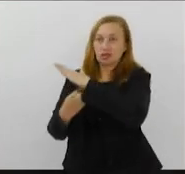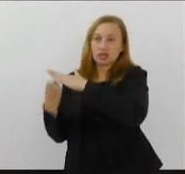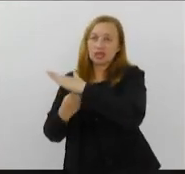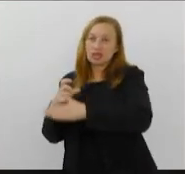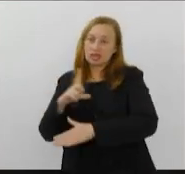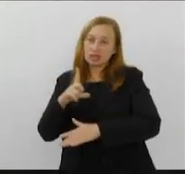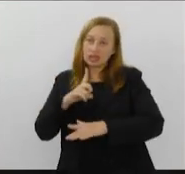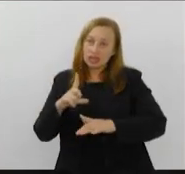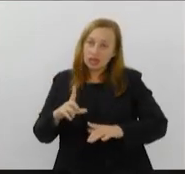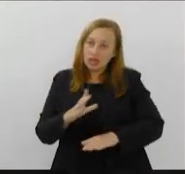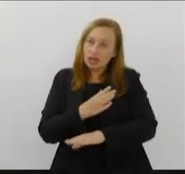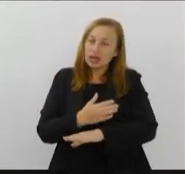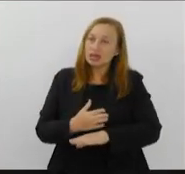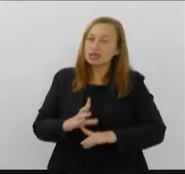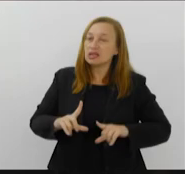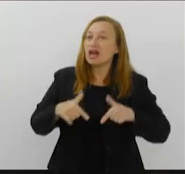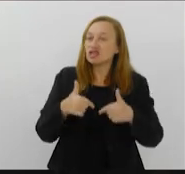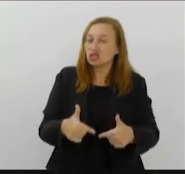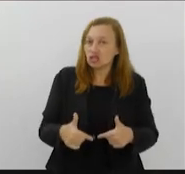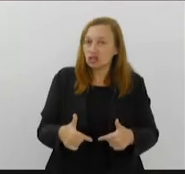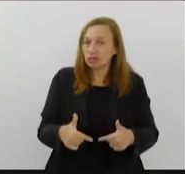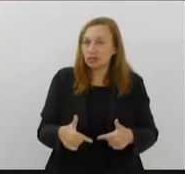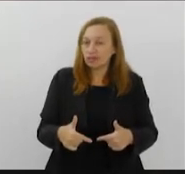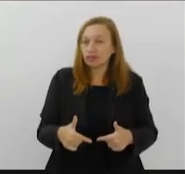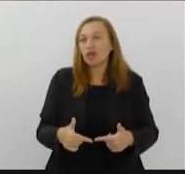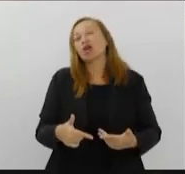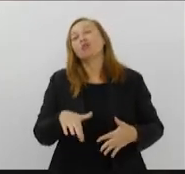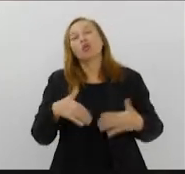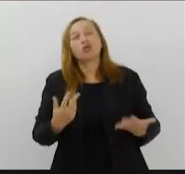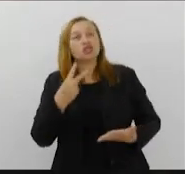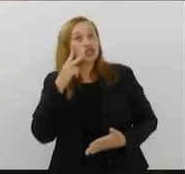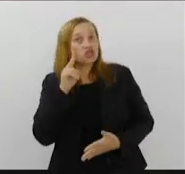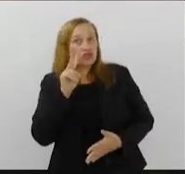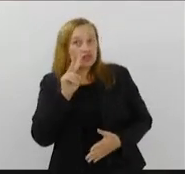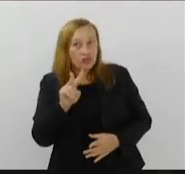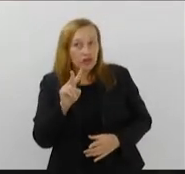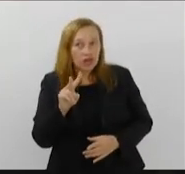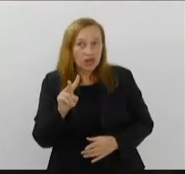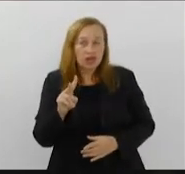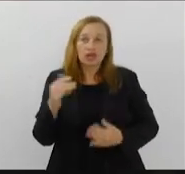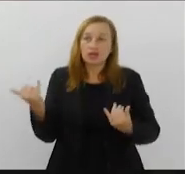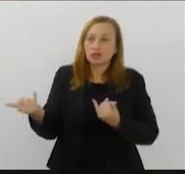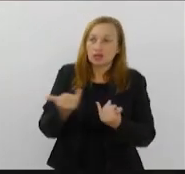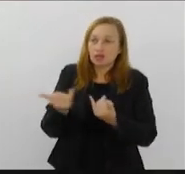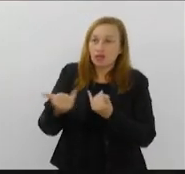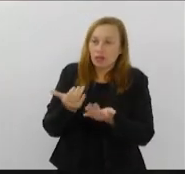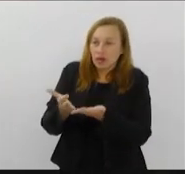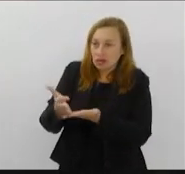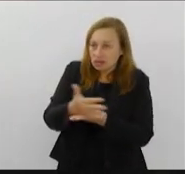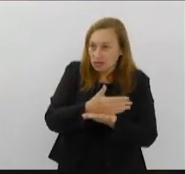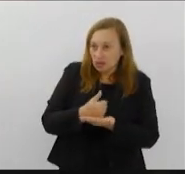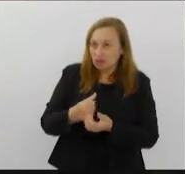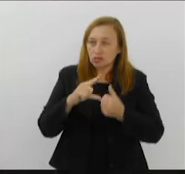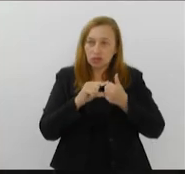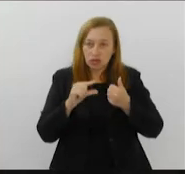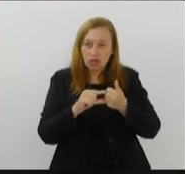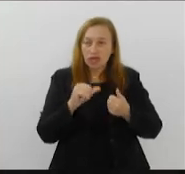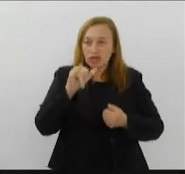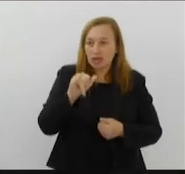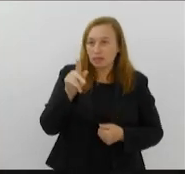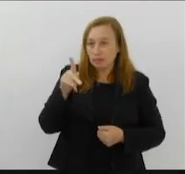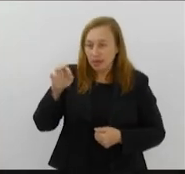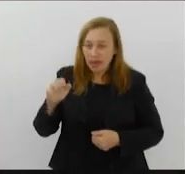postura ativa, porque quando a gente olha para os dados que eu trouxe nesse artigo, né, inclusive do IPEC, que é